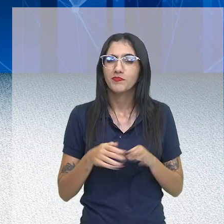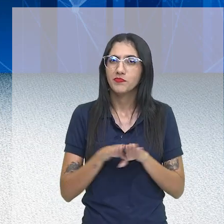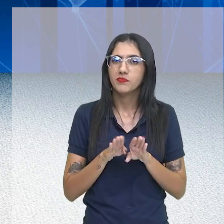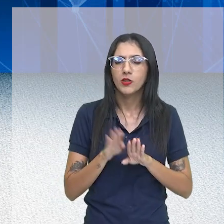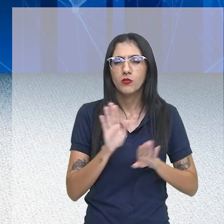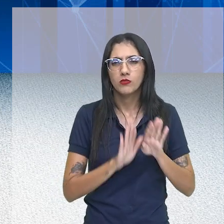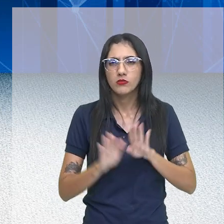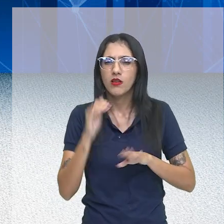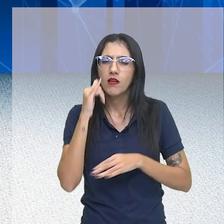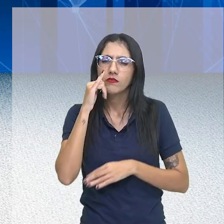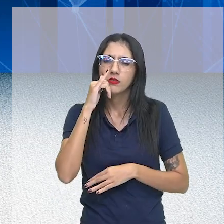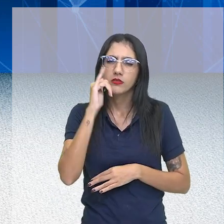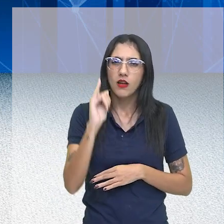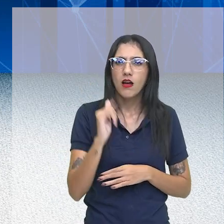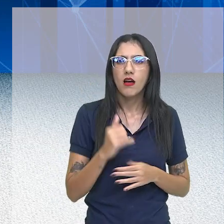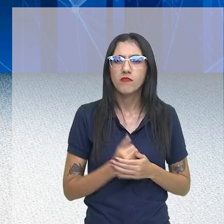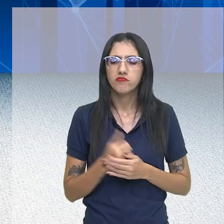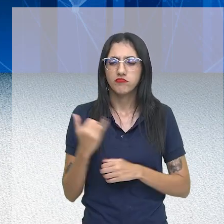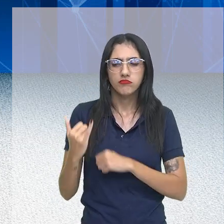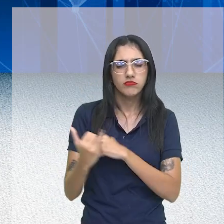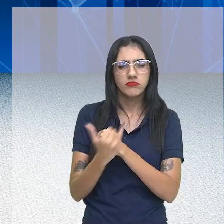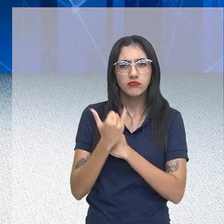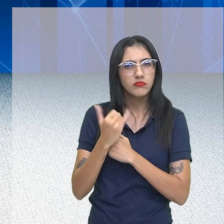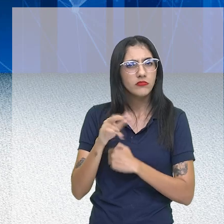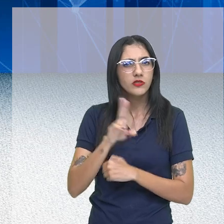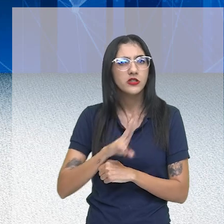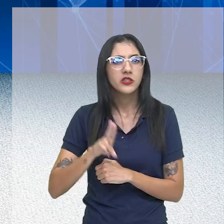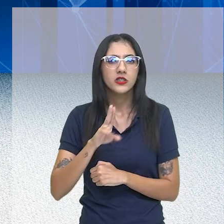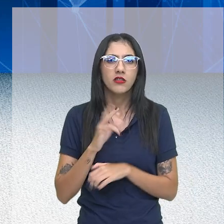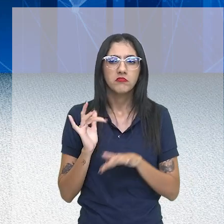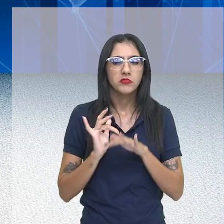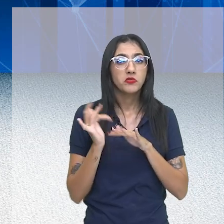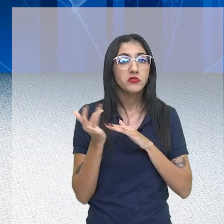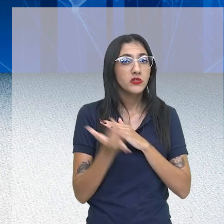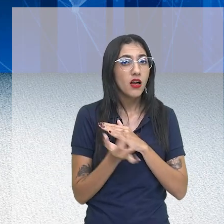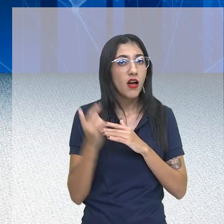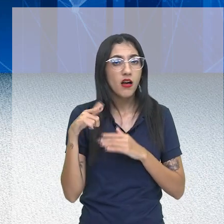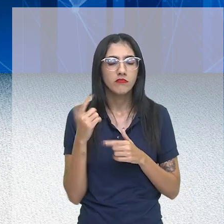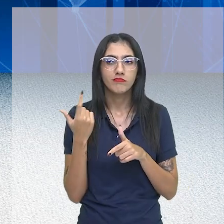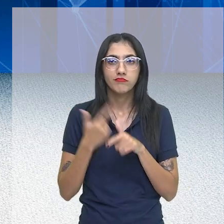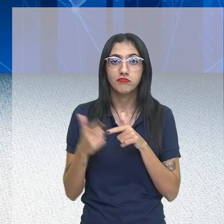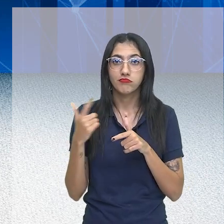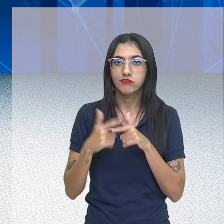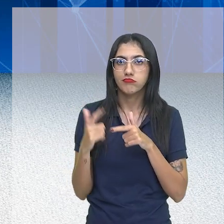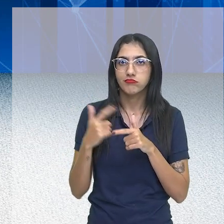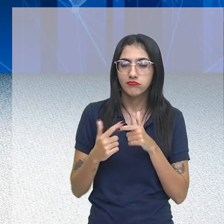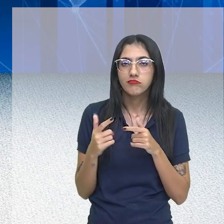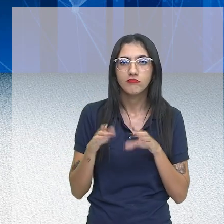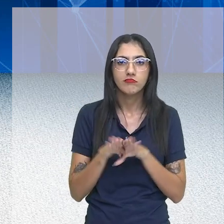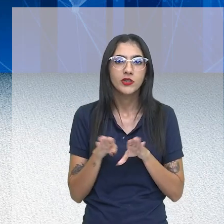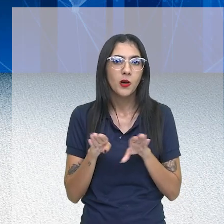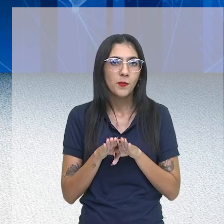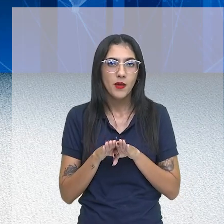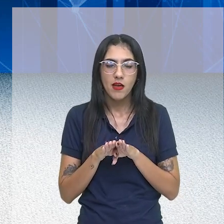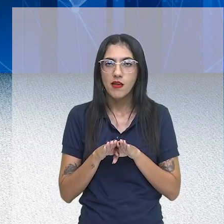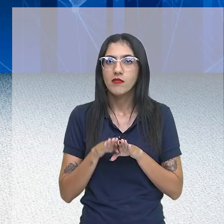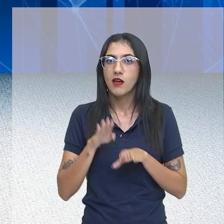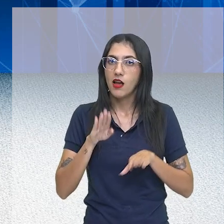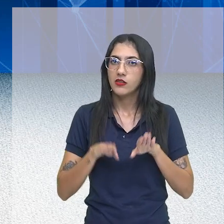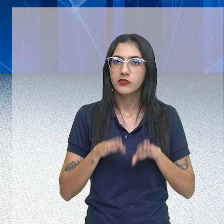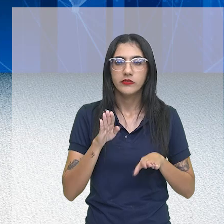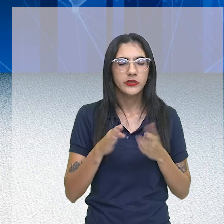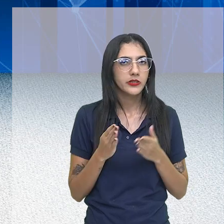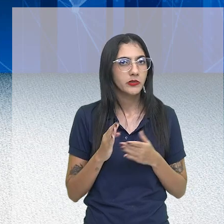ser aplicados através das redes sociais, por exemplo, porque isso pode trazer um transtorno, às vezes, irreparável,